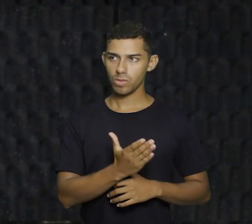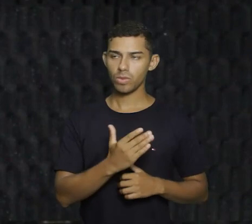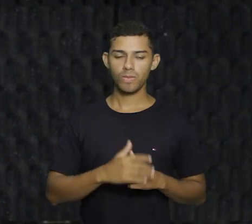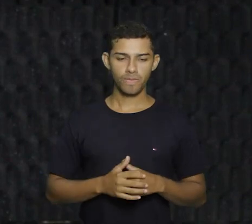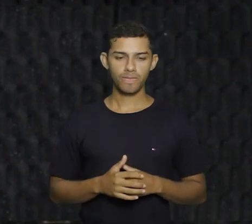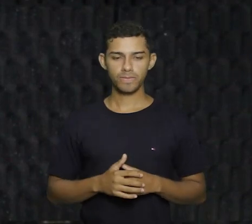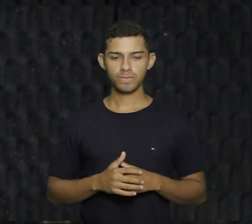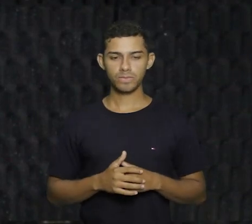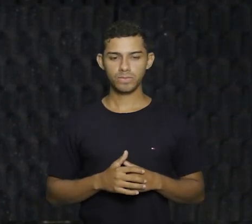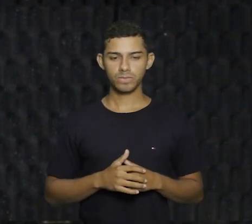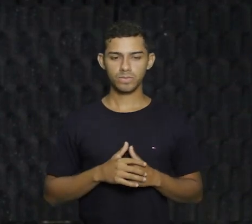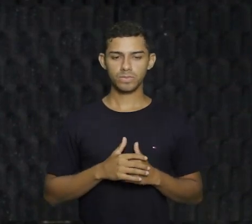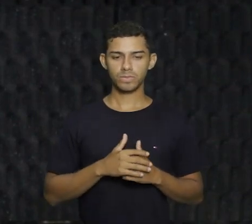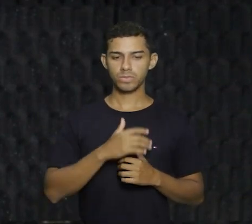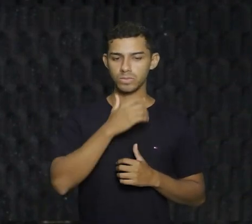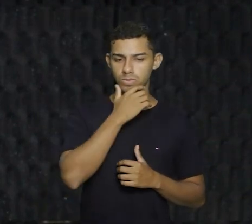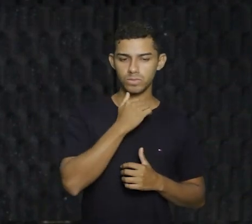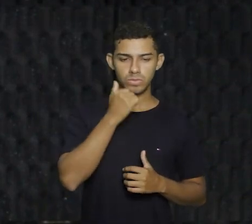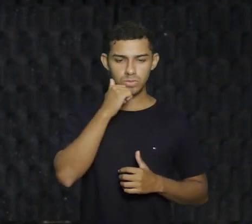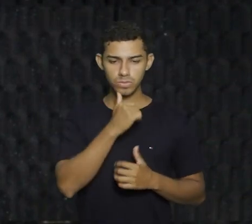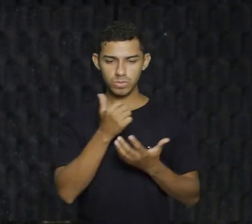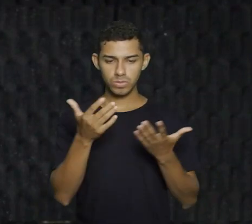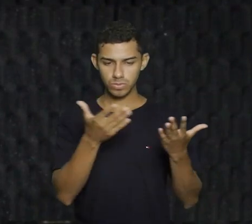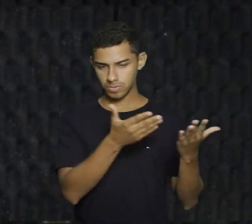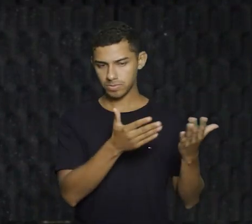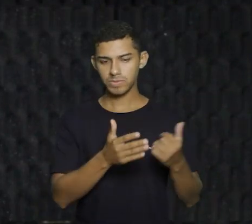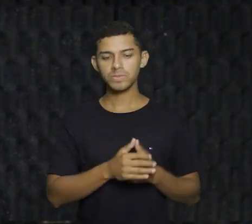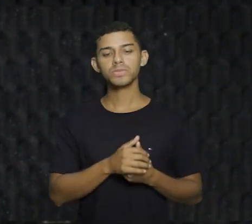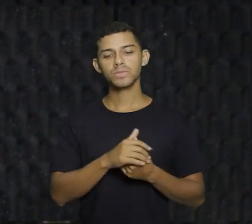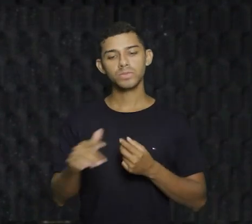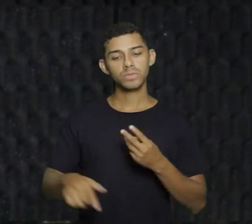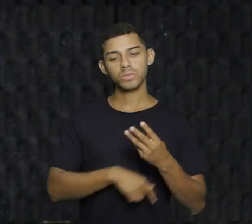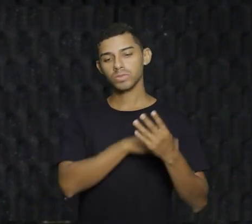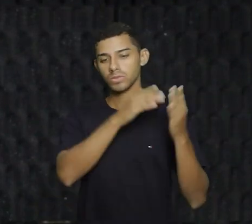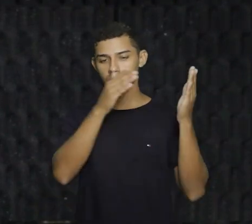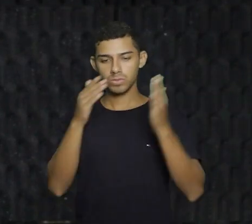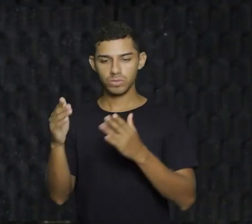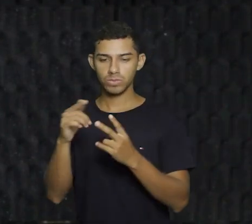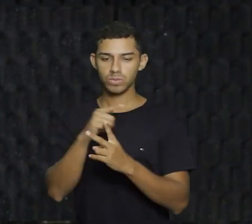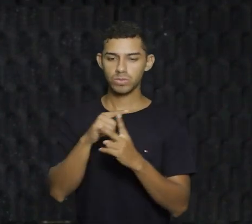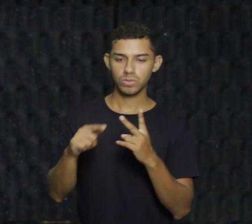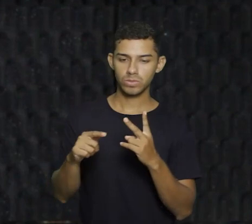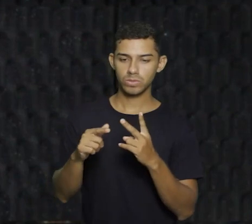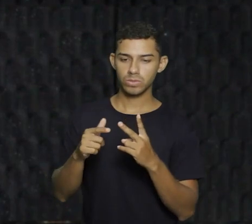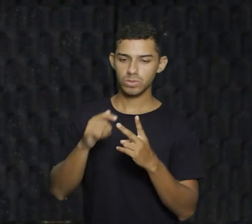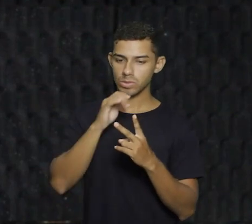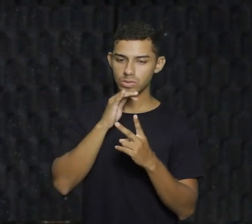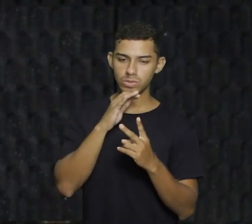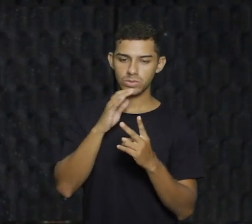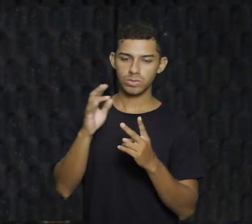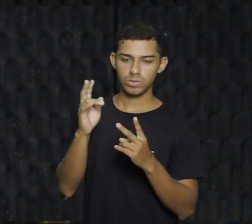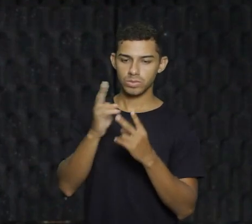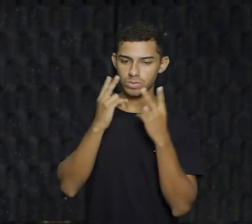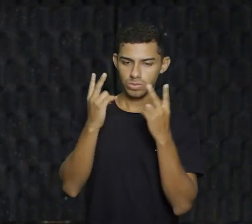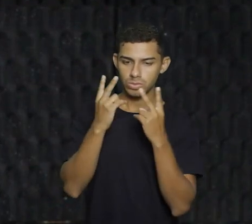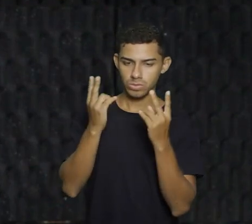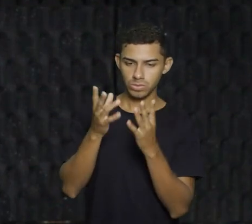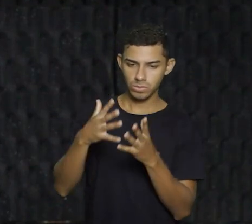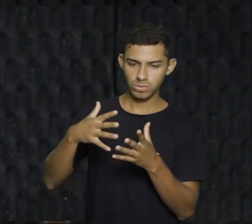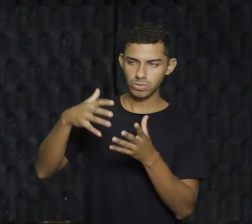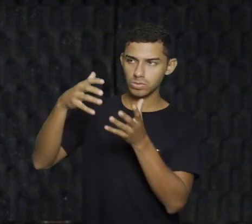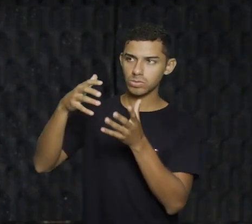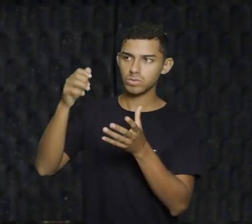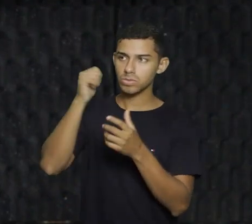tenho o masculino e o feminino. Do outro lado, 2 figuras, uma carrega, que seria o vento, e a outra a